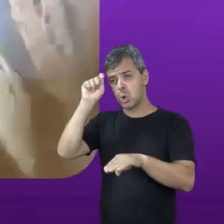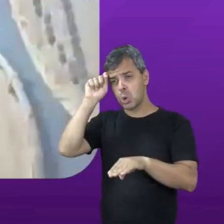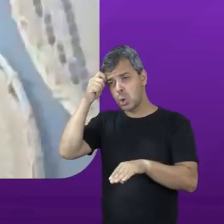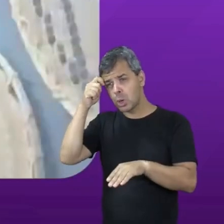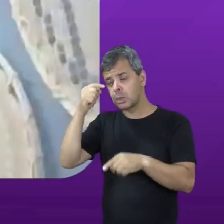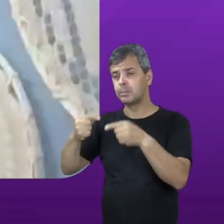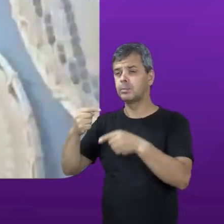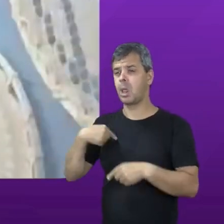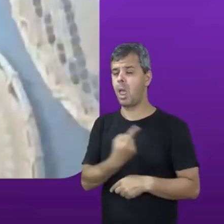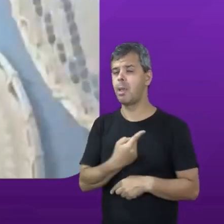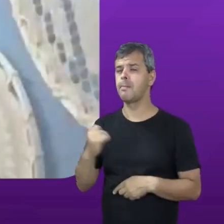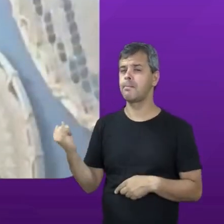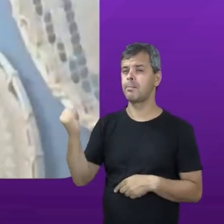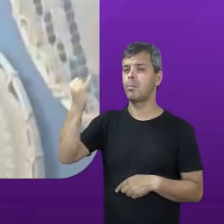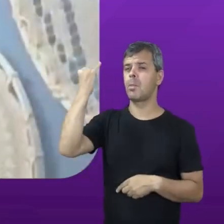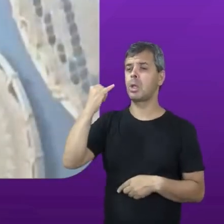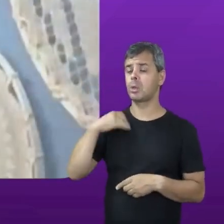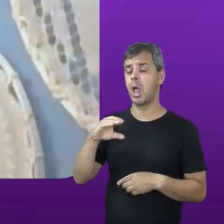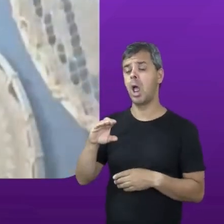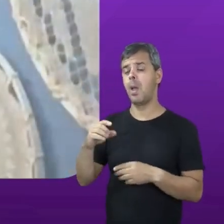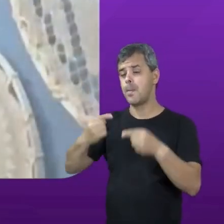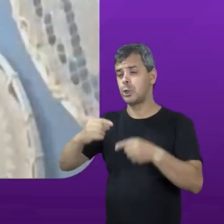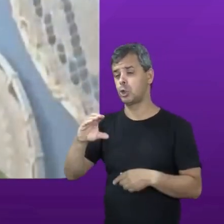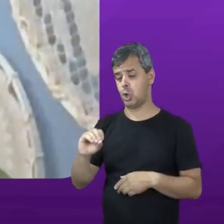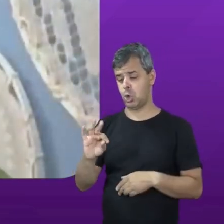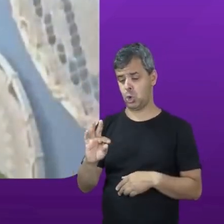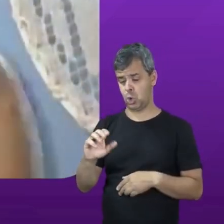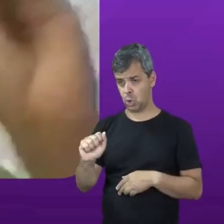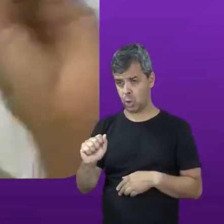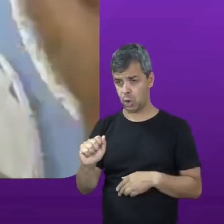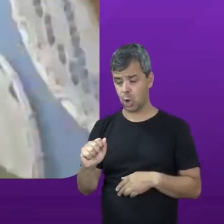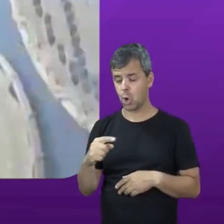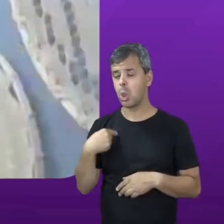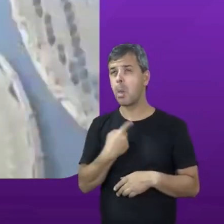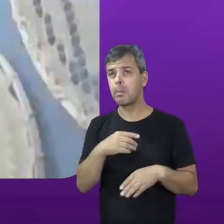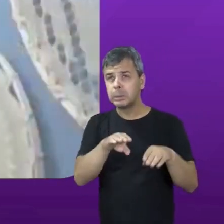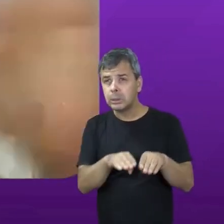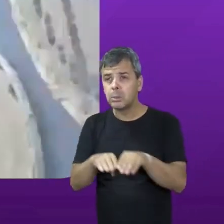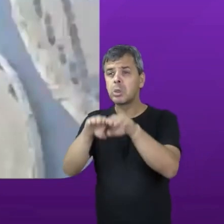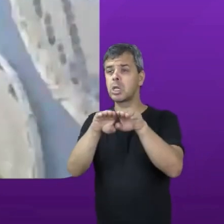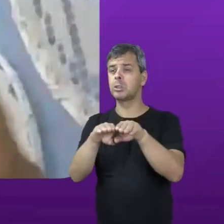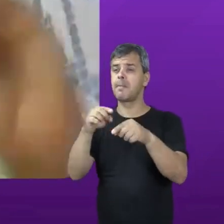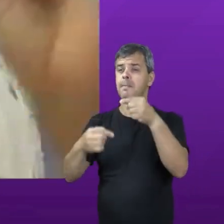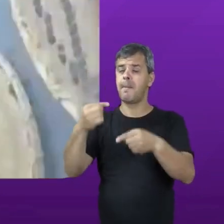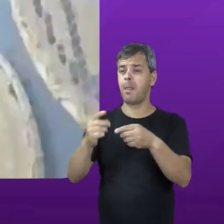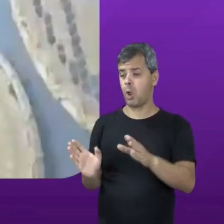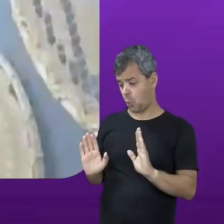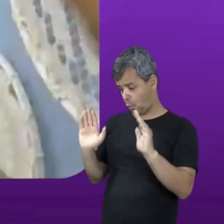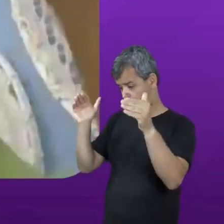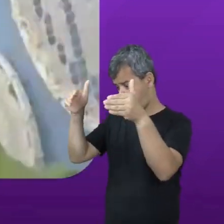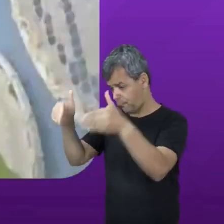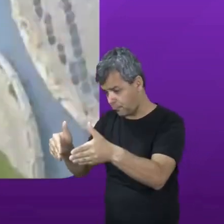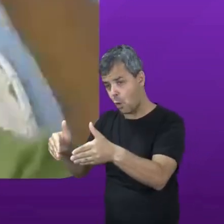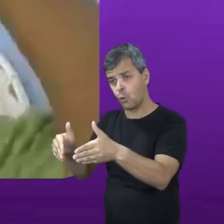também importante, são as políticas de cotas, porque a gente sabe, quando a gente vai falar política de igualdade racial, voltada para